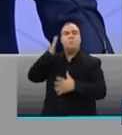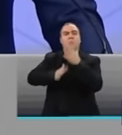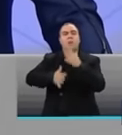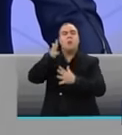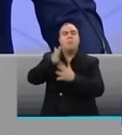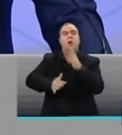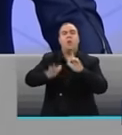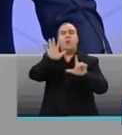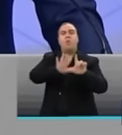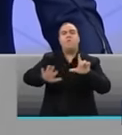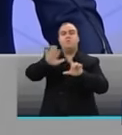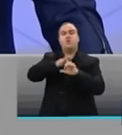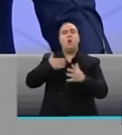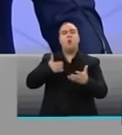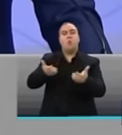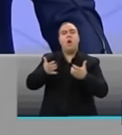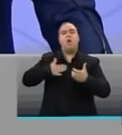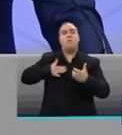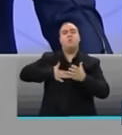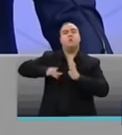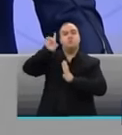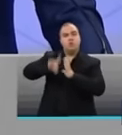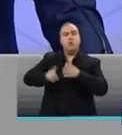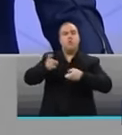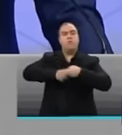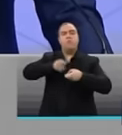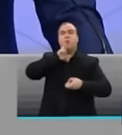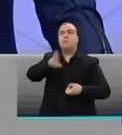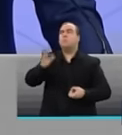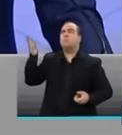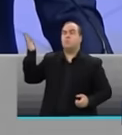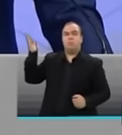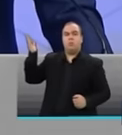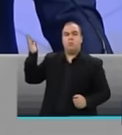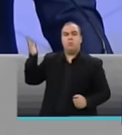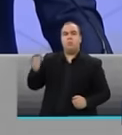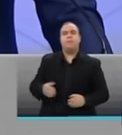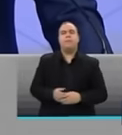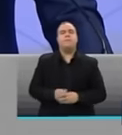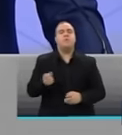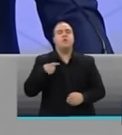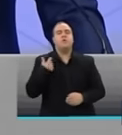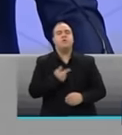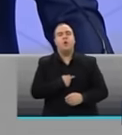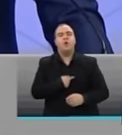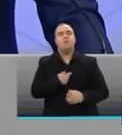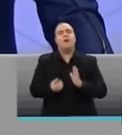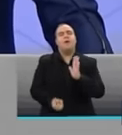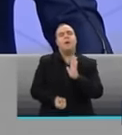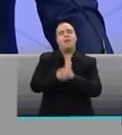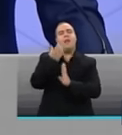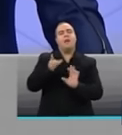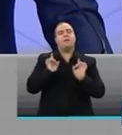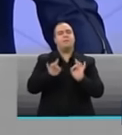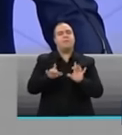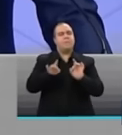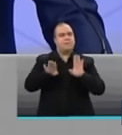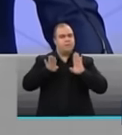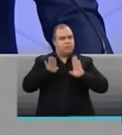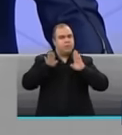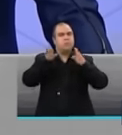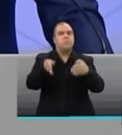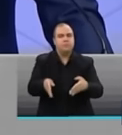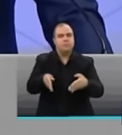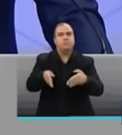vídeo. Eu quero o meu direito de voltar a responder. Temos que criar especificamente